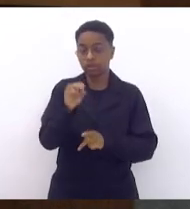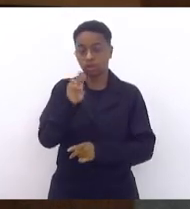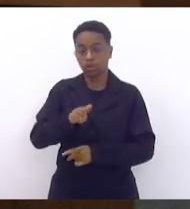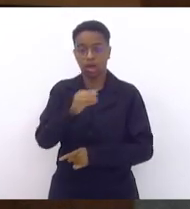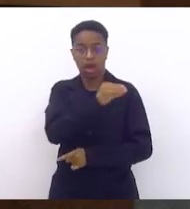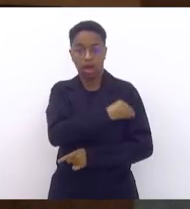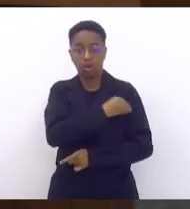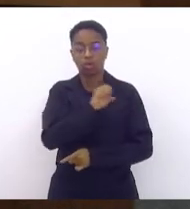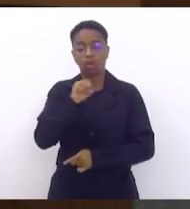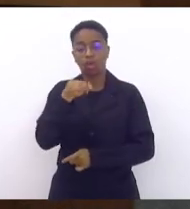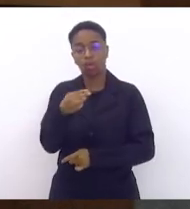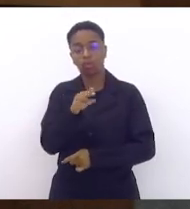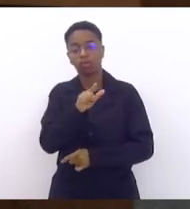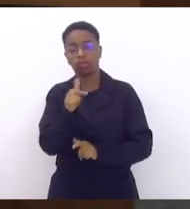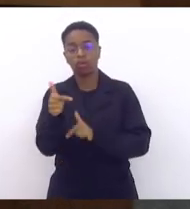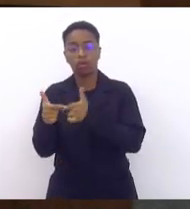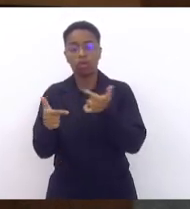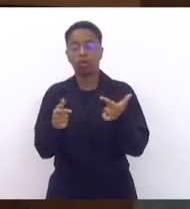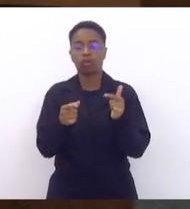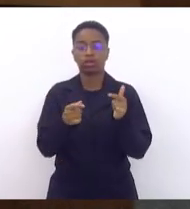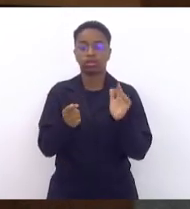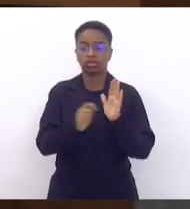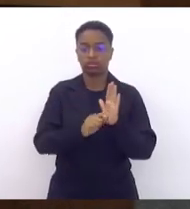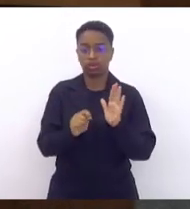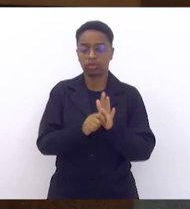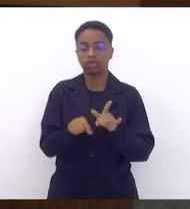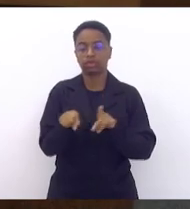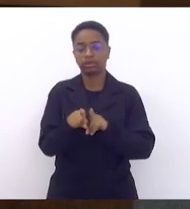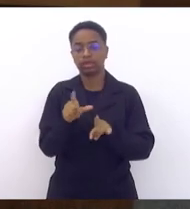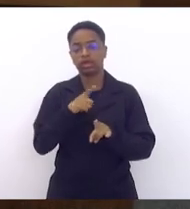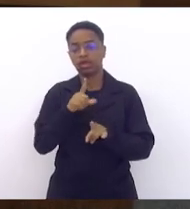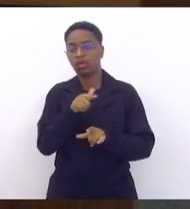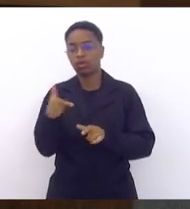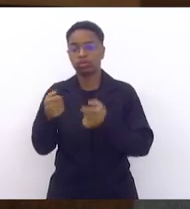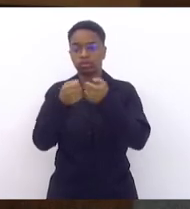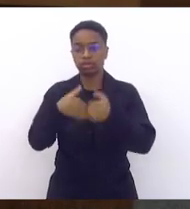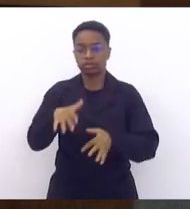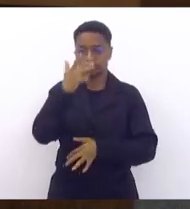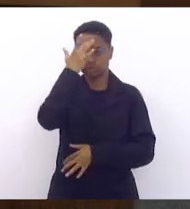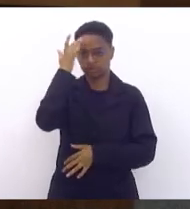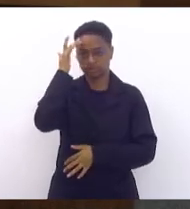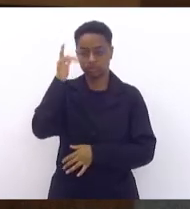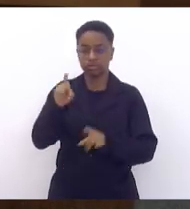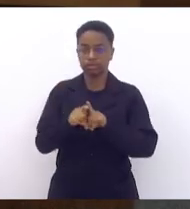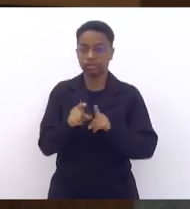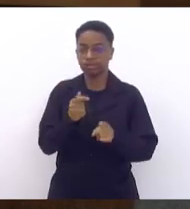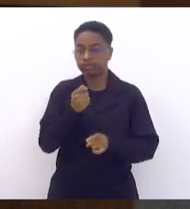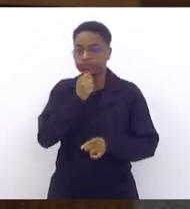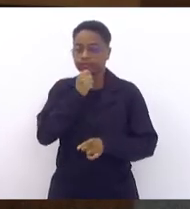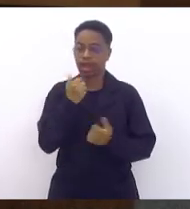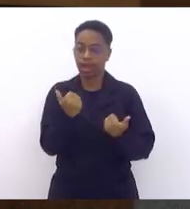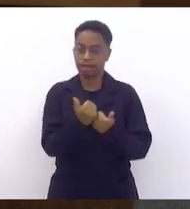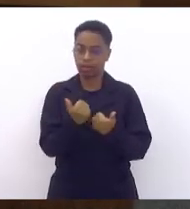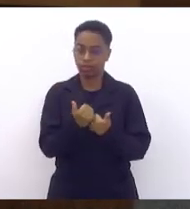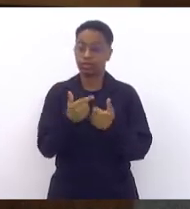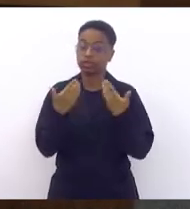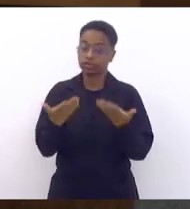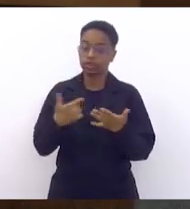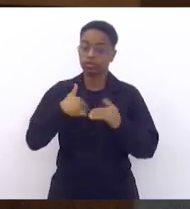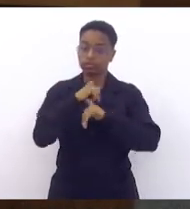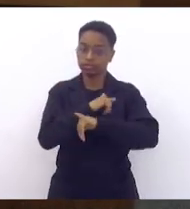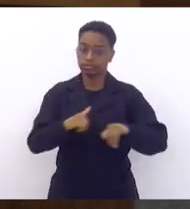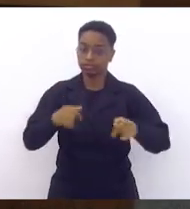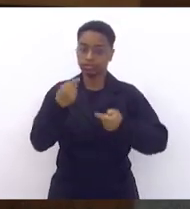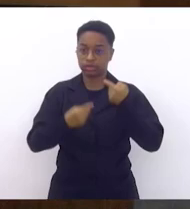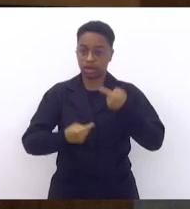drogas, seja pessoas com outros quadros de saúde mental que estão sendo desassistidos. Então, quero aproveitar esse debate aqui para